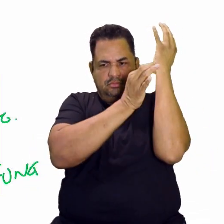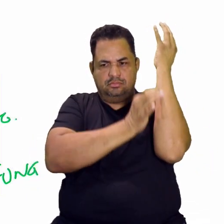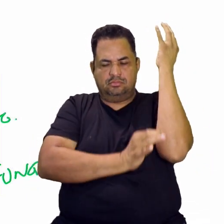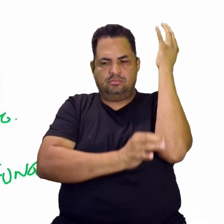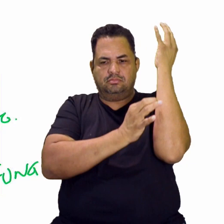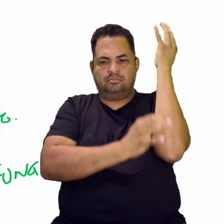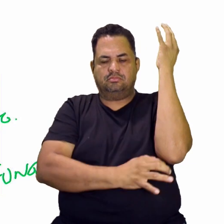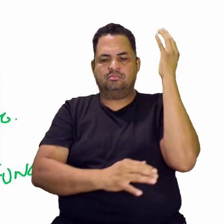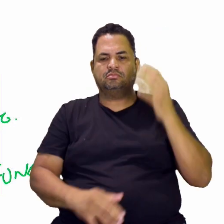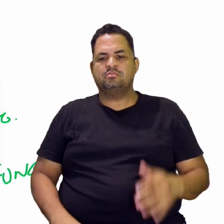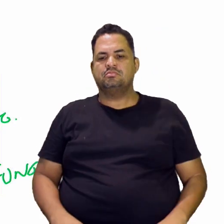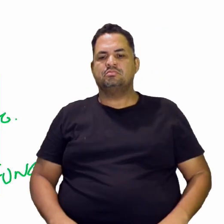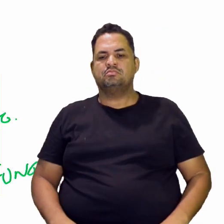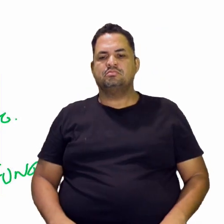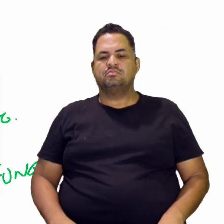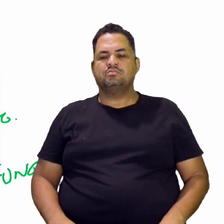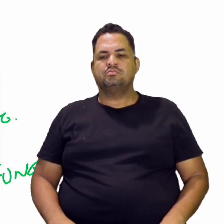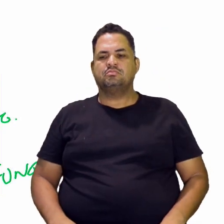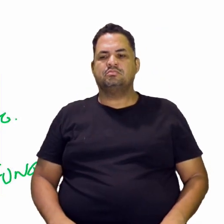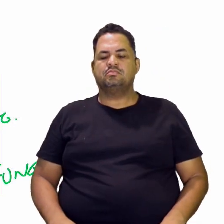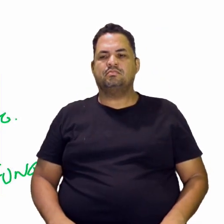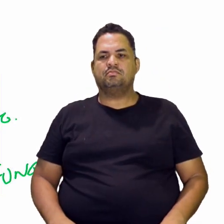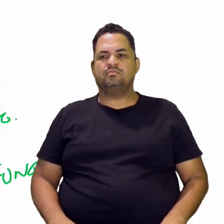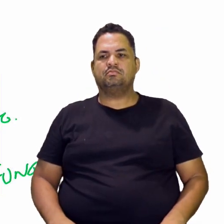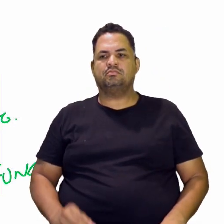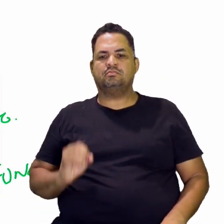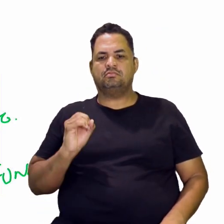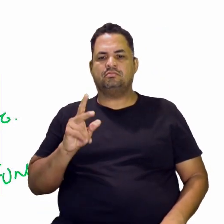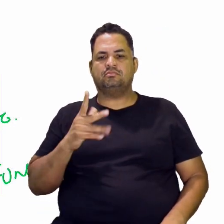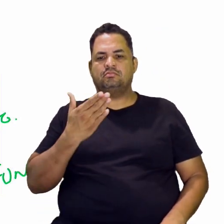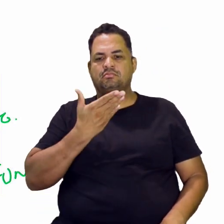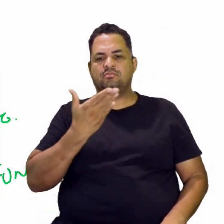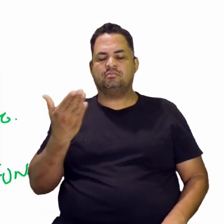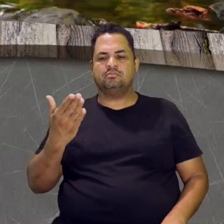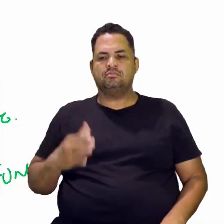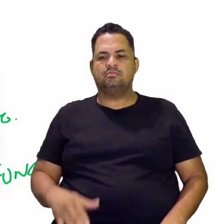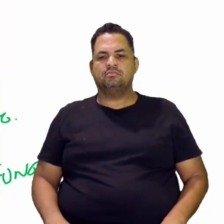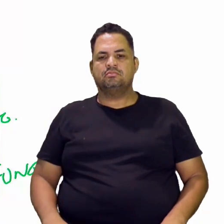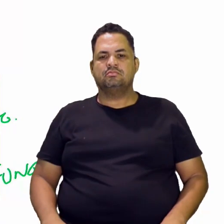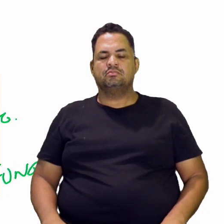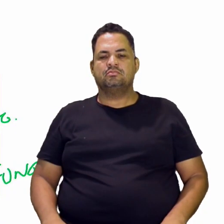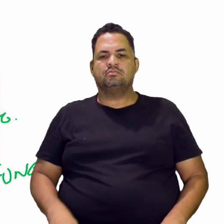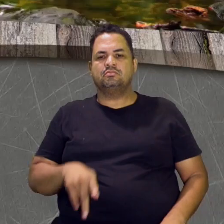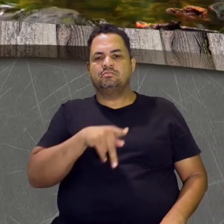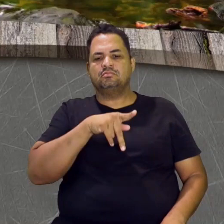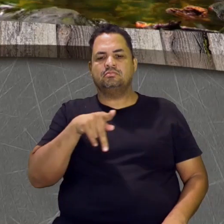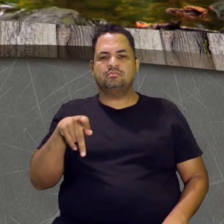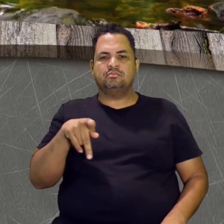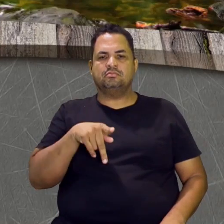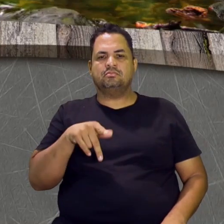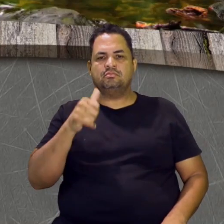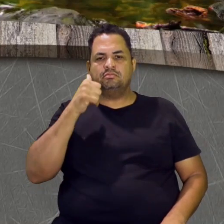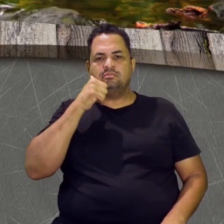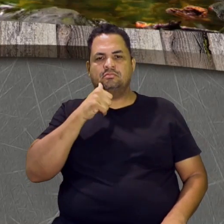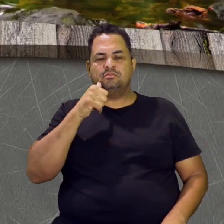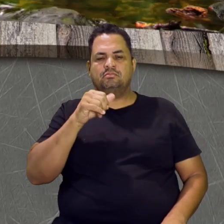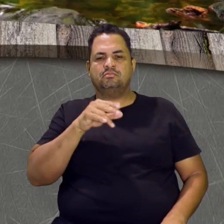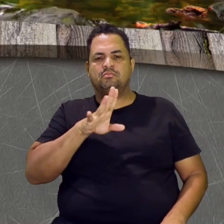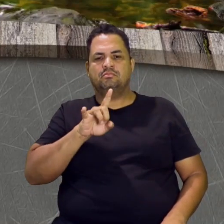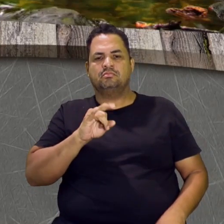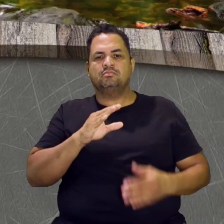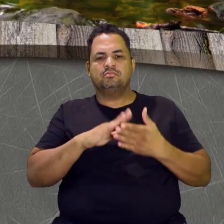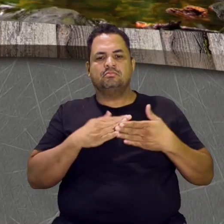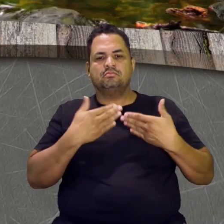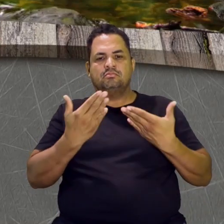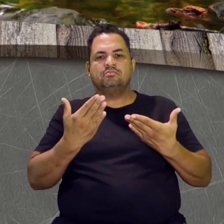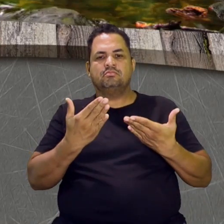vegetais. Tudo bem, galera? Então, aqui para mim, a professora Tabita, professor Silvinho, desejam